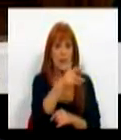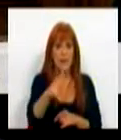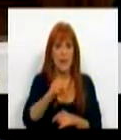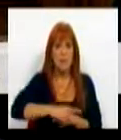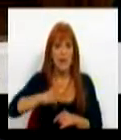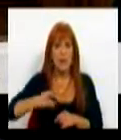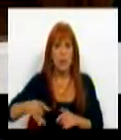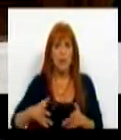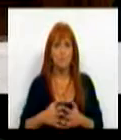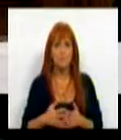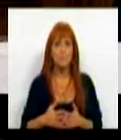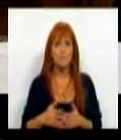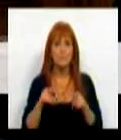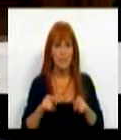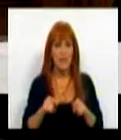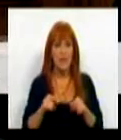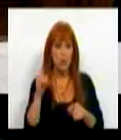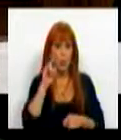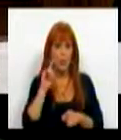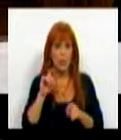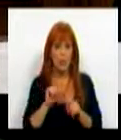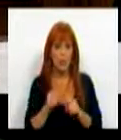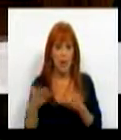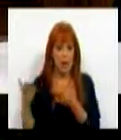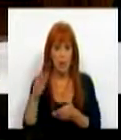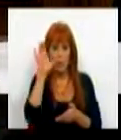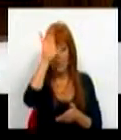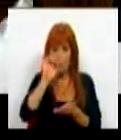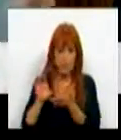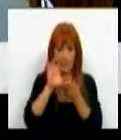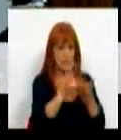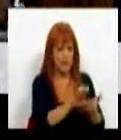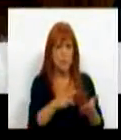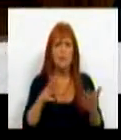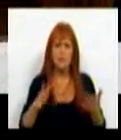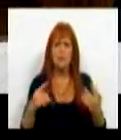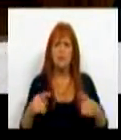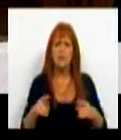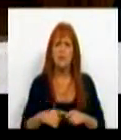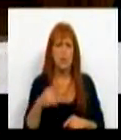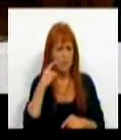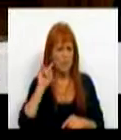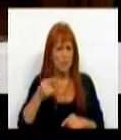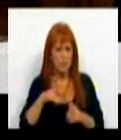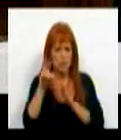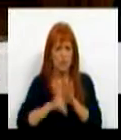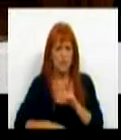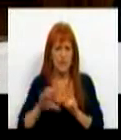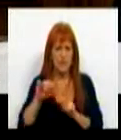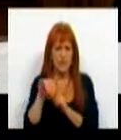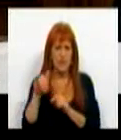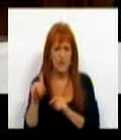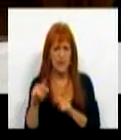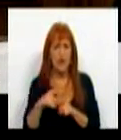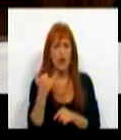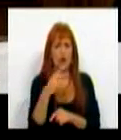milhões. Este foi o valor da ajuda pública. Tem realmente conhecimento do relatório da CITI de